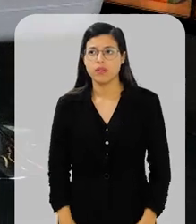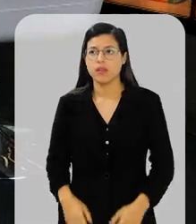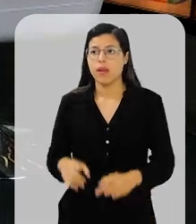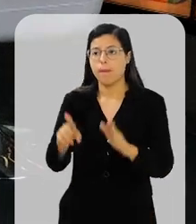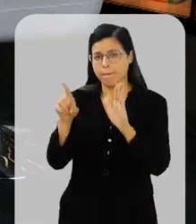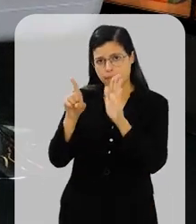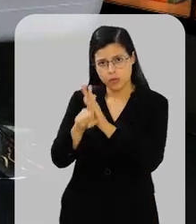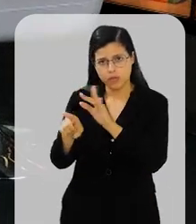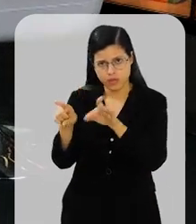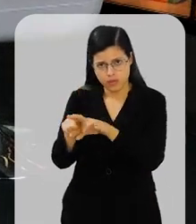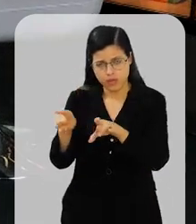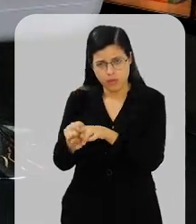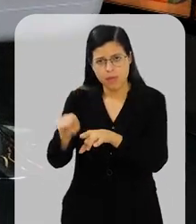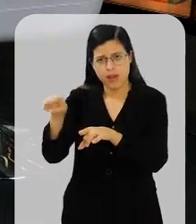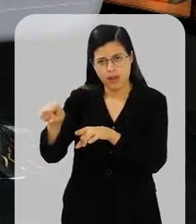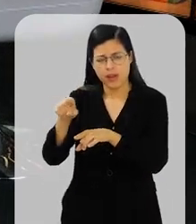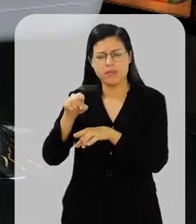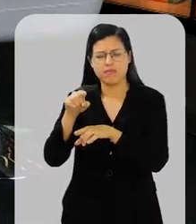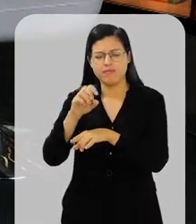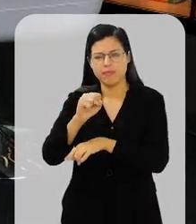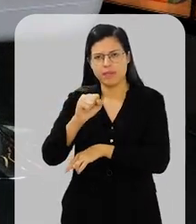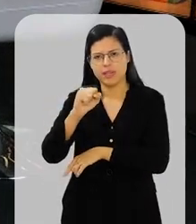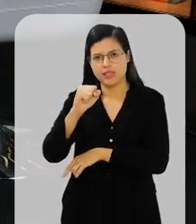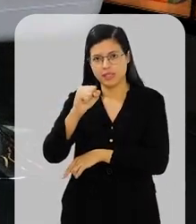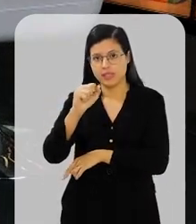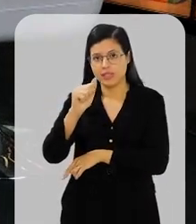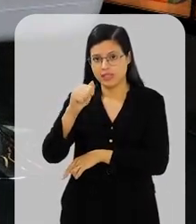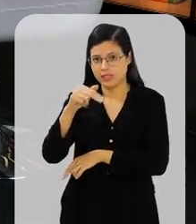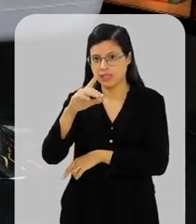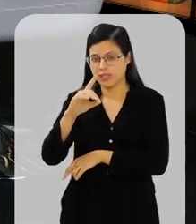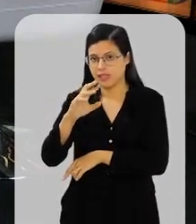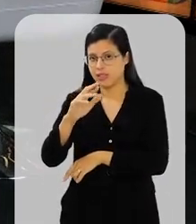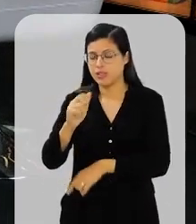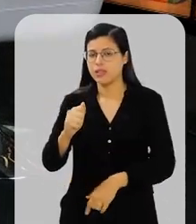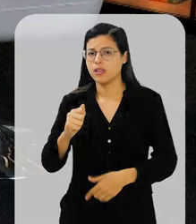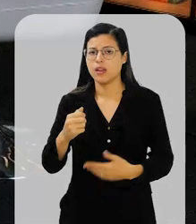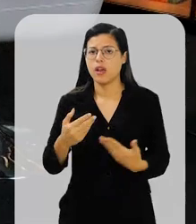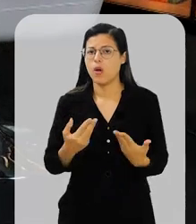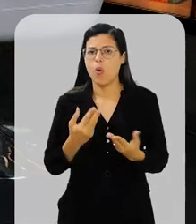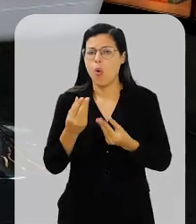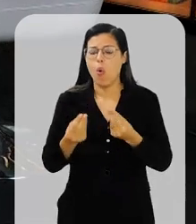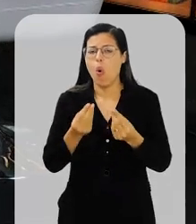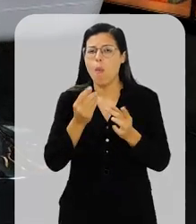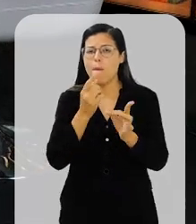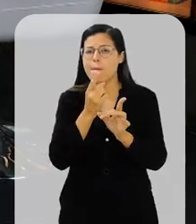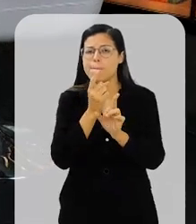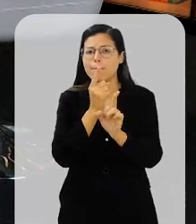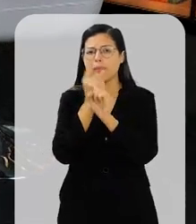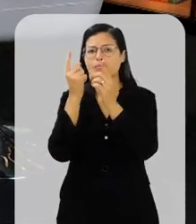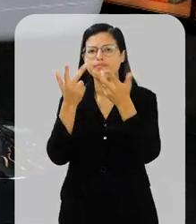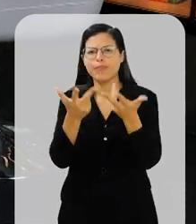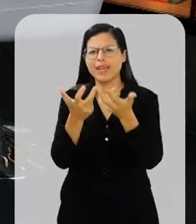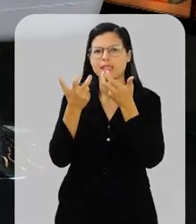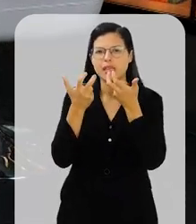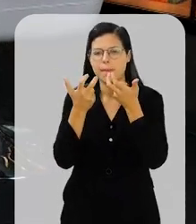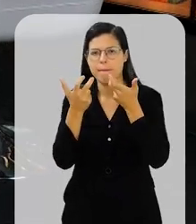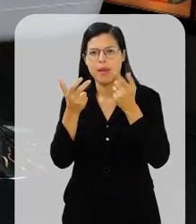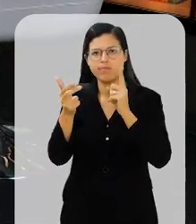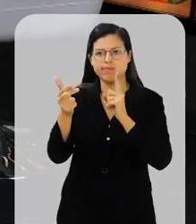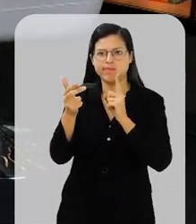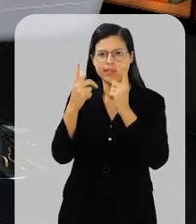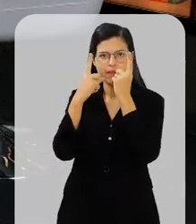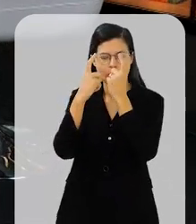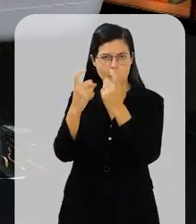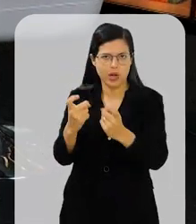a pergunta também se estende à senhora, doutora Sandra. Até que ponto a gente pode identificar essa